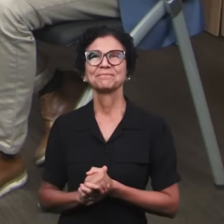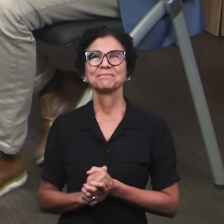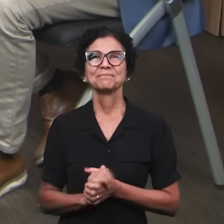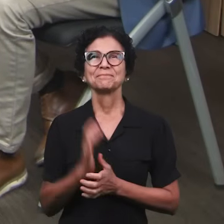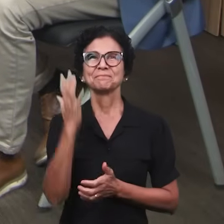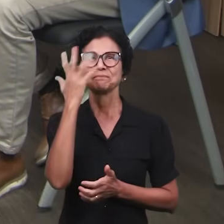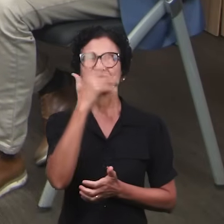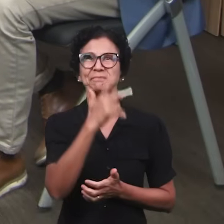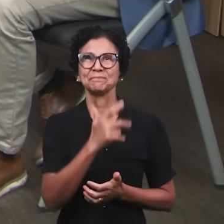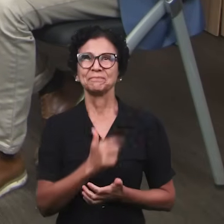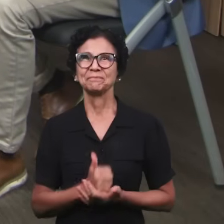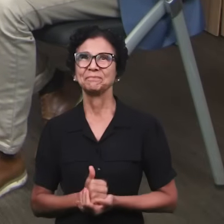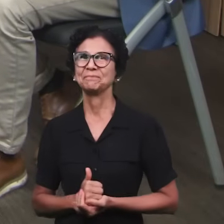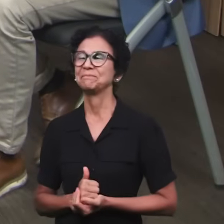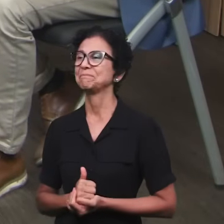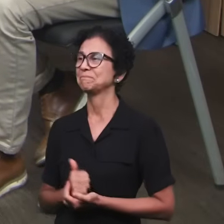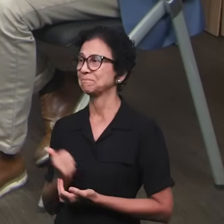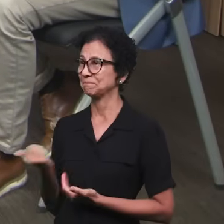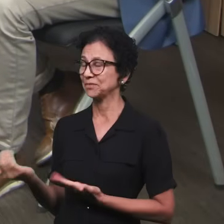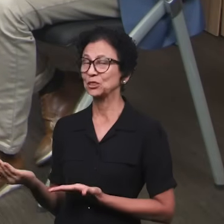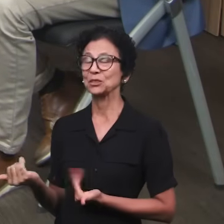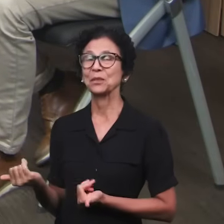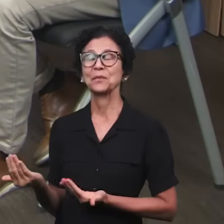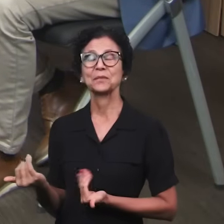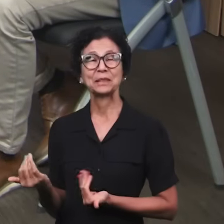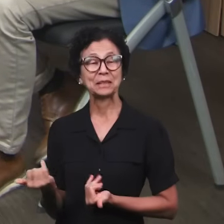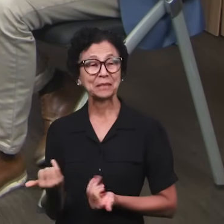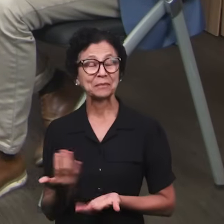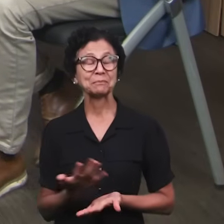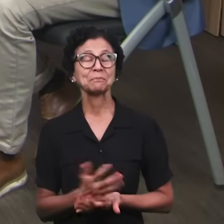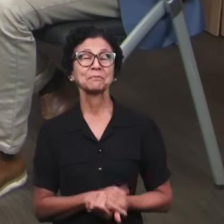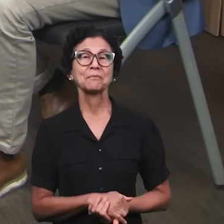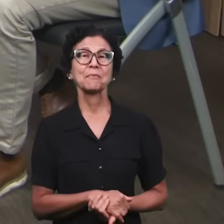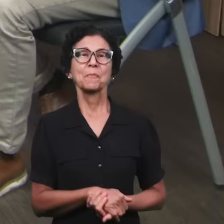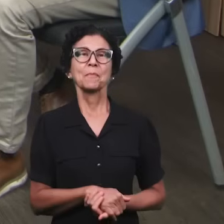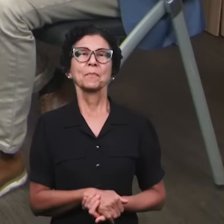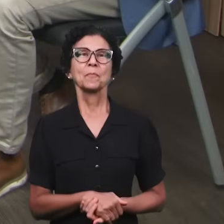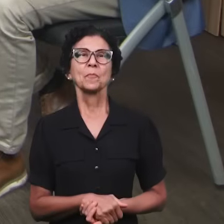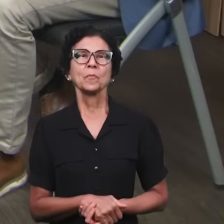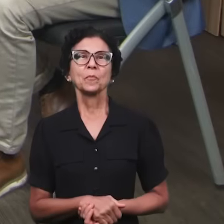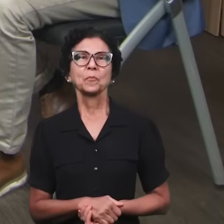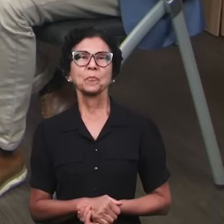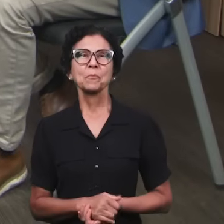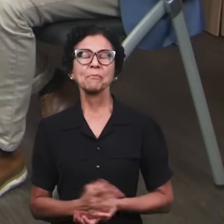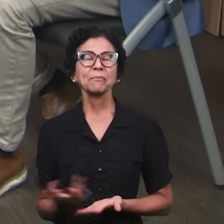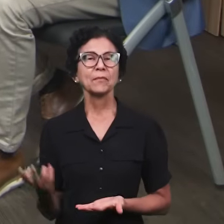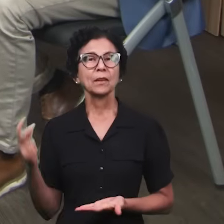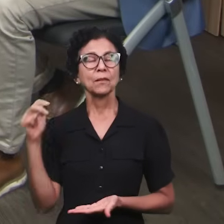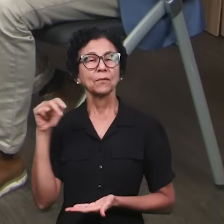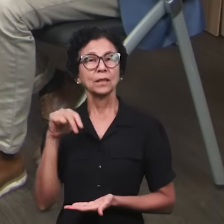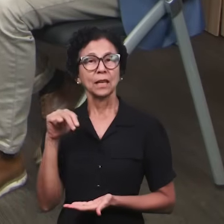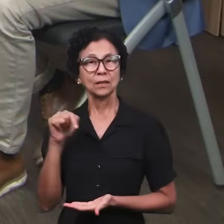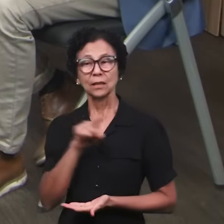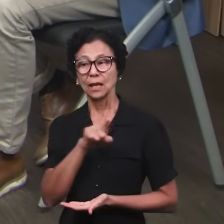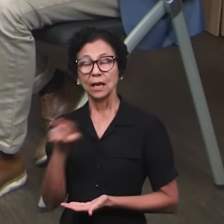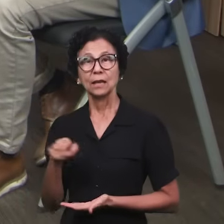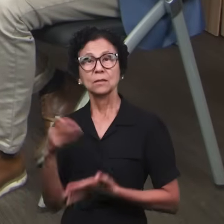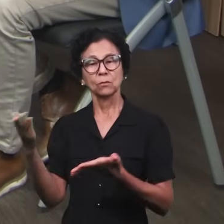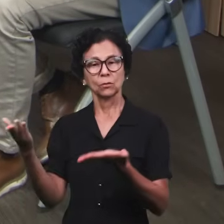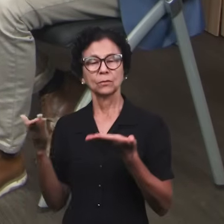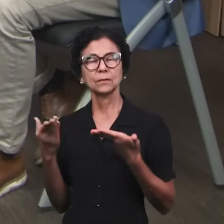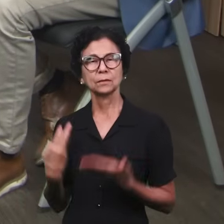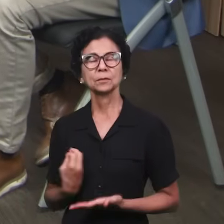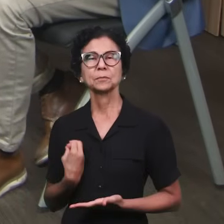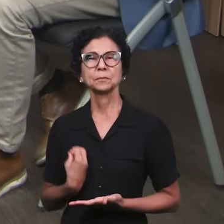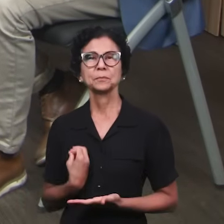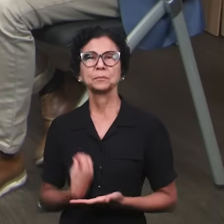bonita que está aqui, que está presente, jovens, né, que vieram hoje como convidados para participar